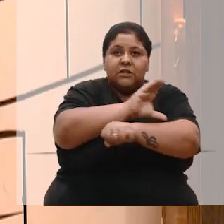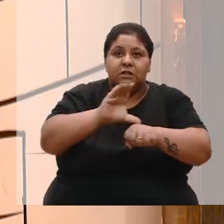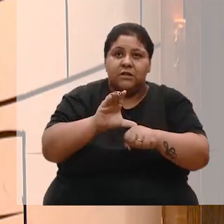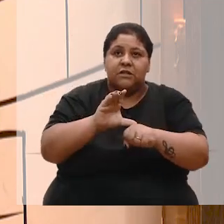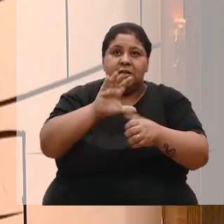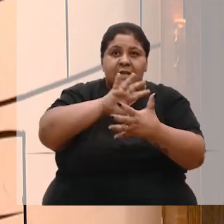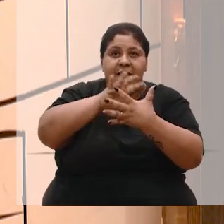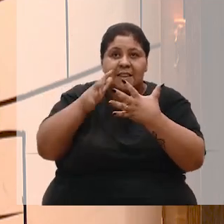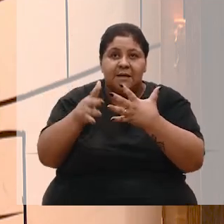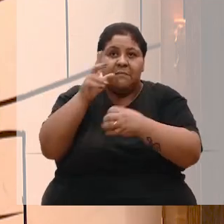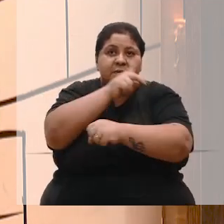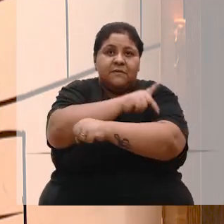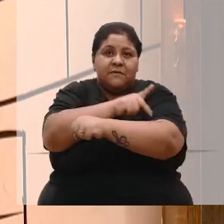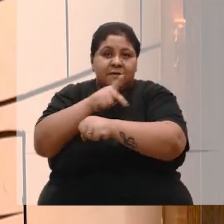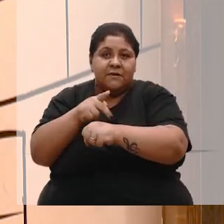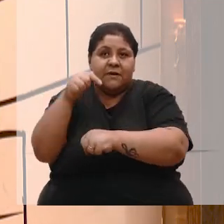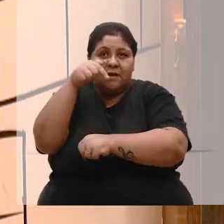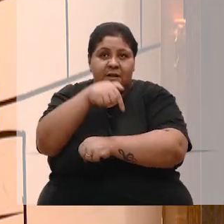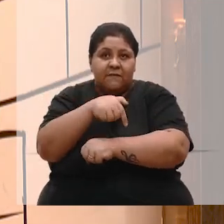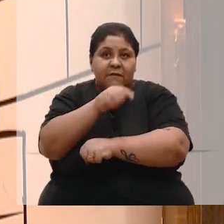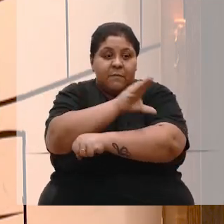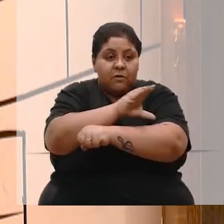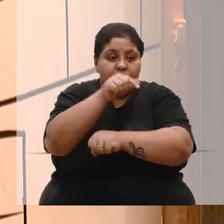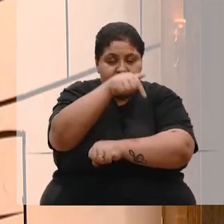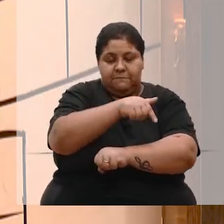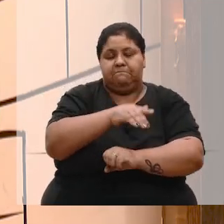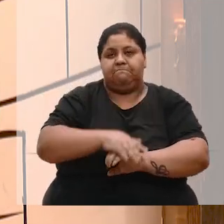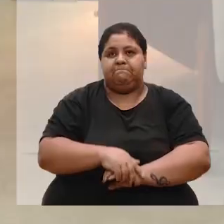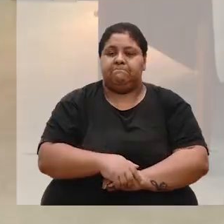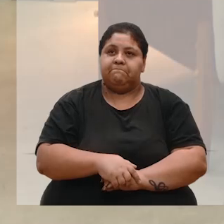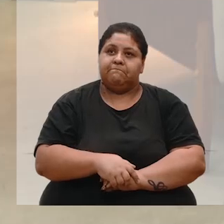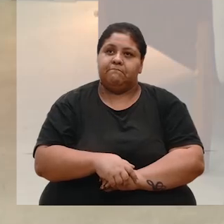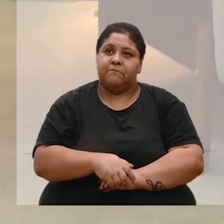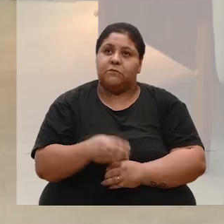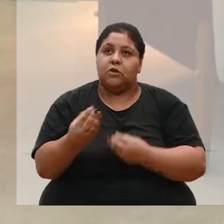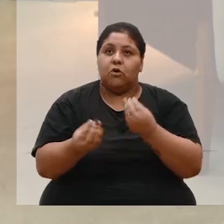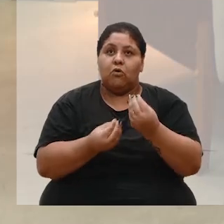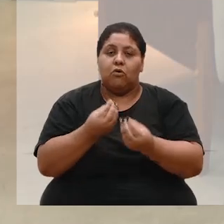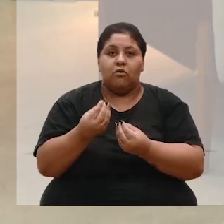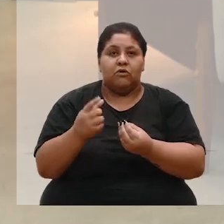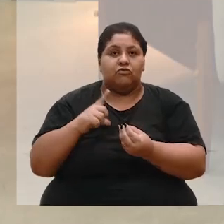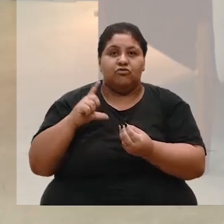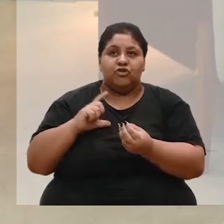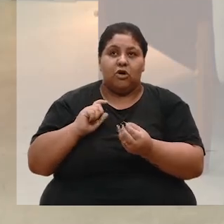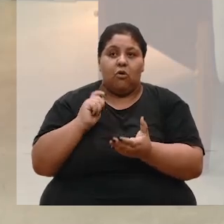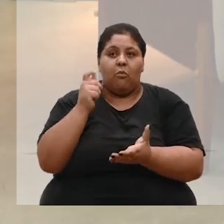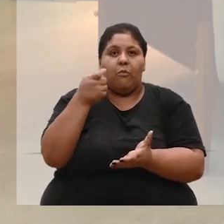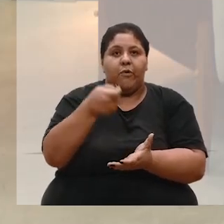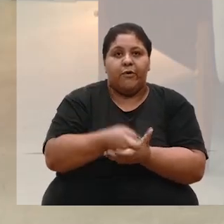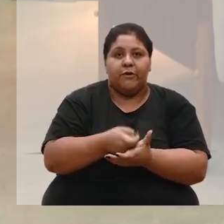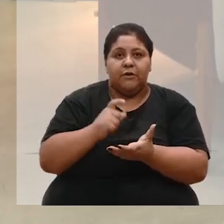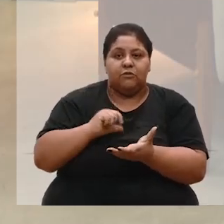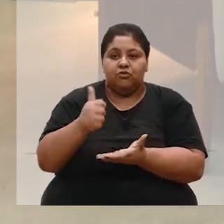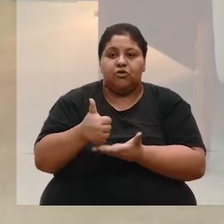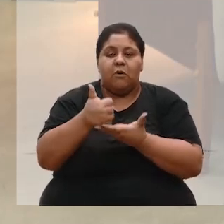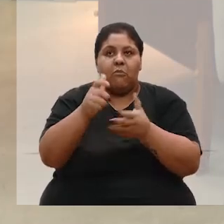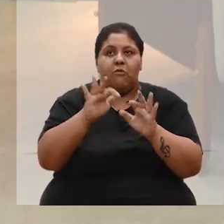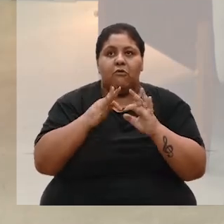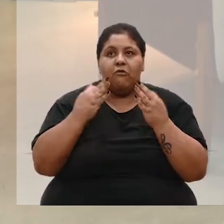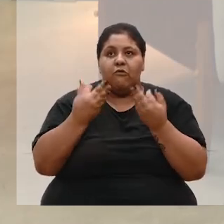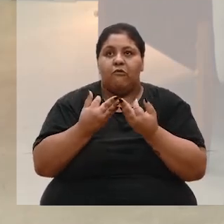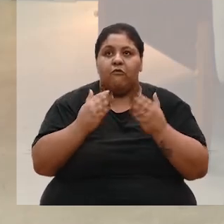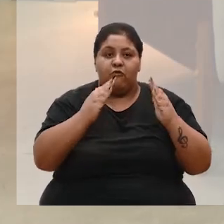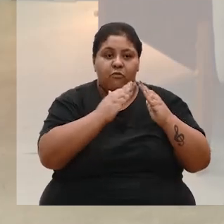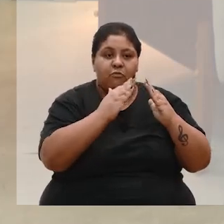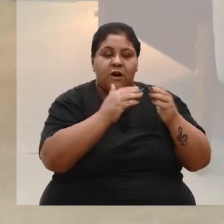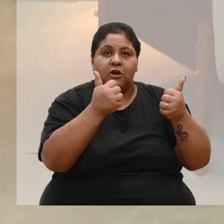em Pedagogia. Ela veio para cursar esse curso. E como ficou sem condições financeiras, sem o apoio da família, foi morar na casa